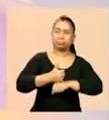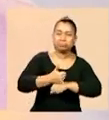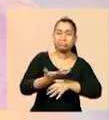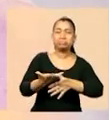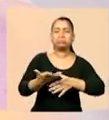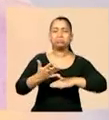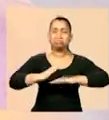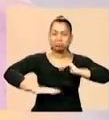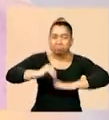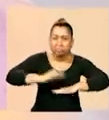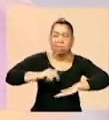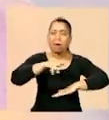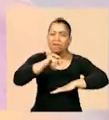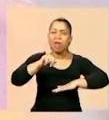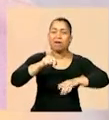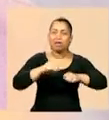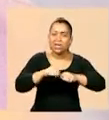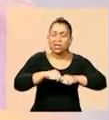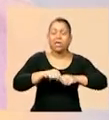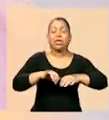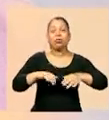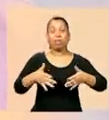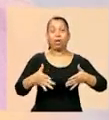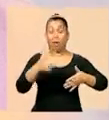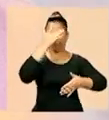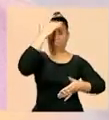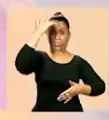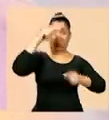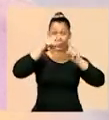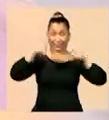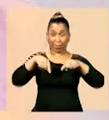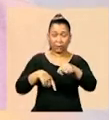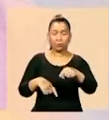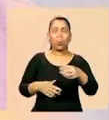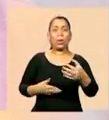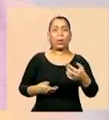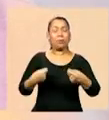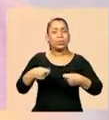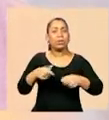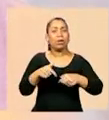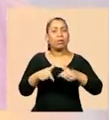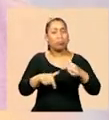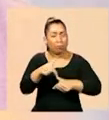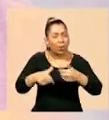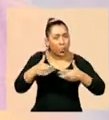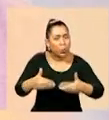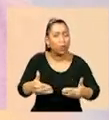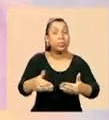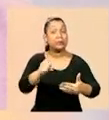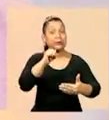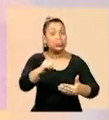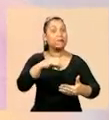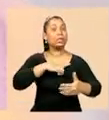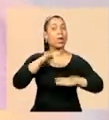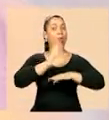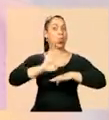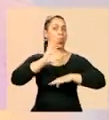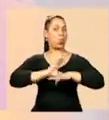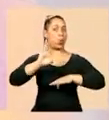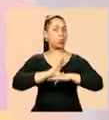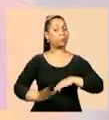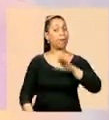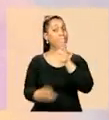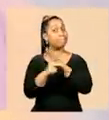de trabalhos que vão ser executados, o trabalhador só pode executar o trabalho se ele tiver o curso